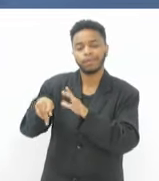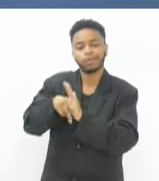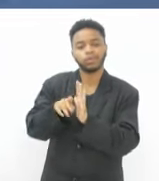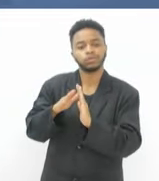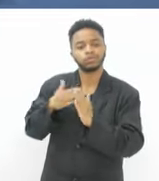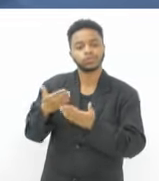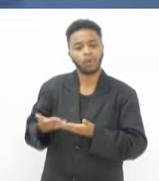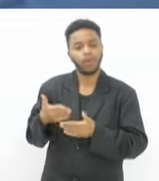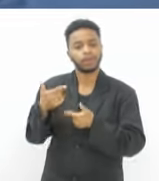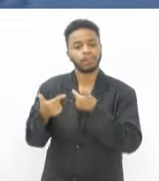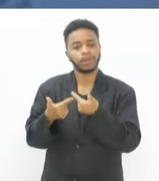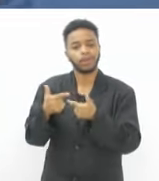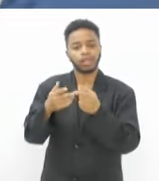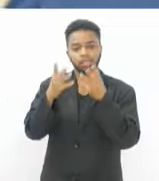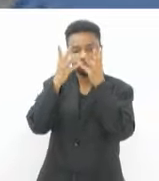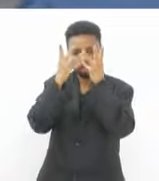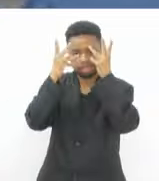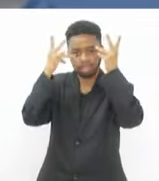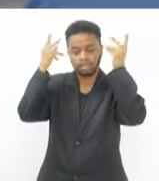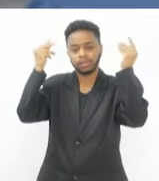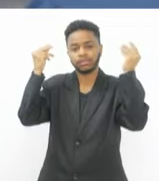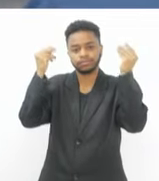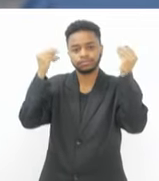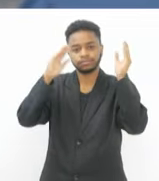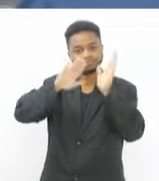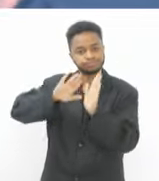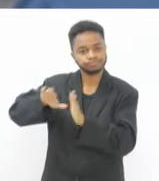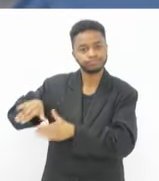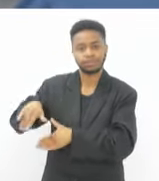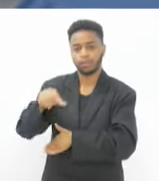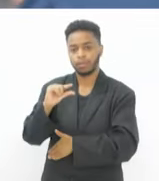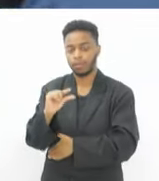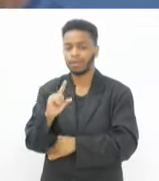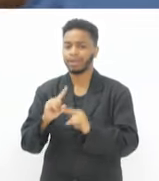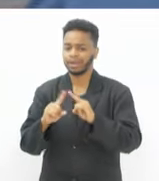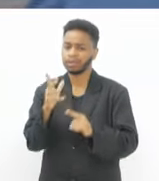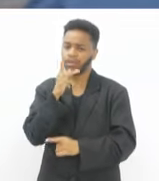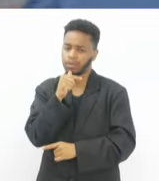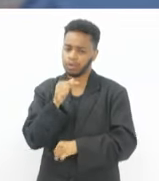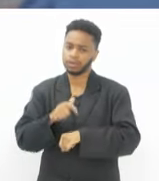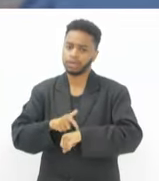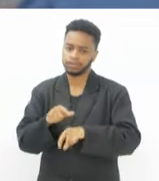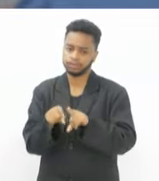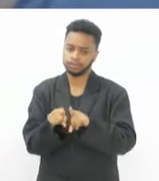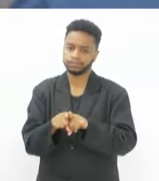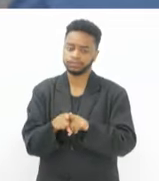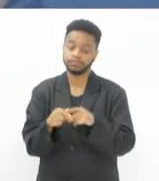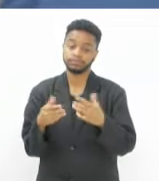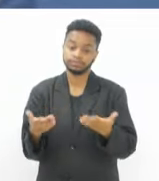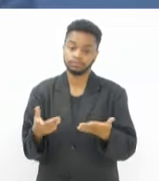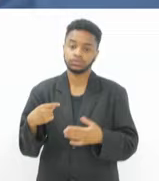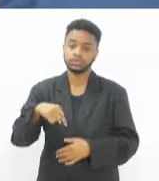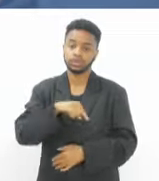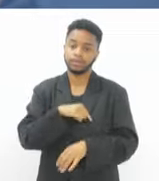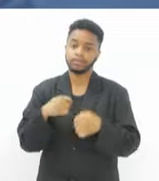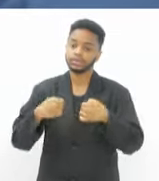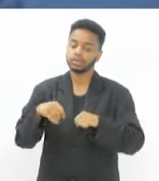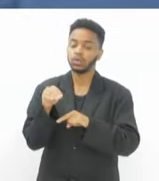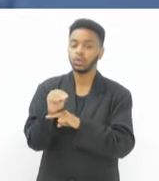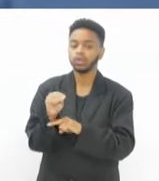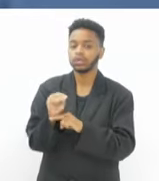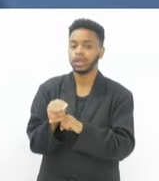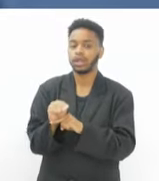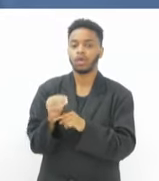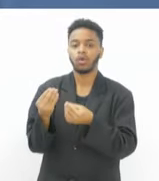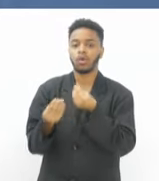do trabalho, fiquem um pouquinho distanciados, a gente leva também um tempo. A gente precisa cuidar desse